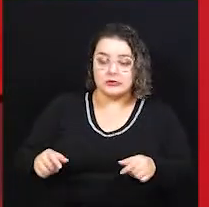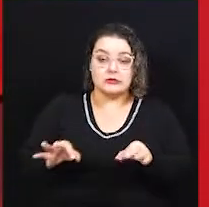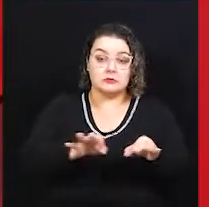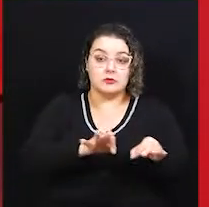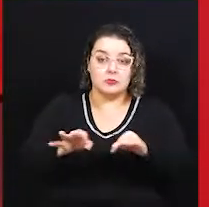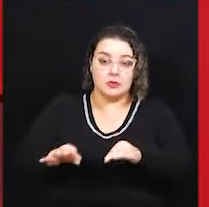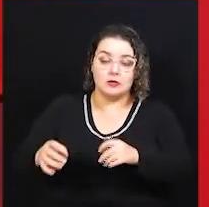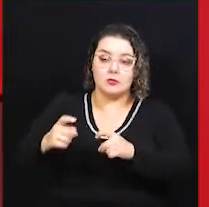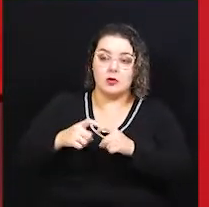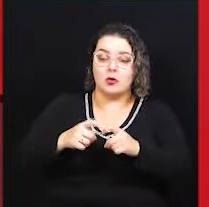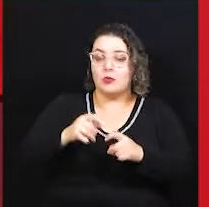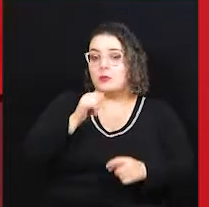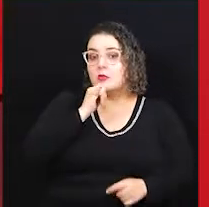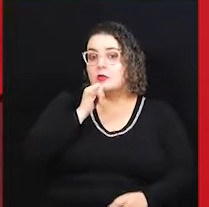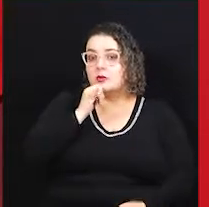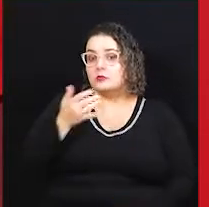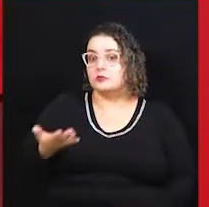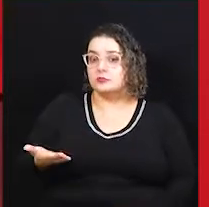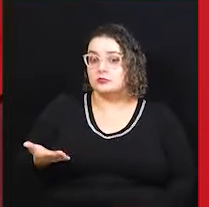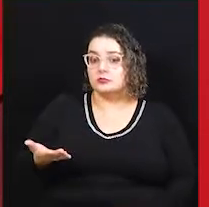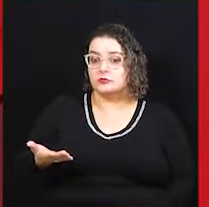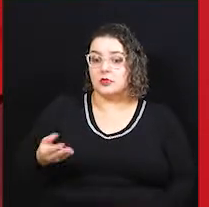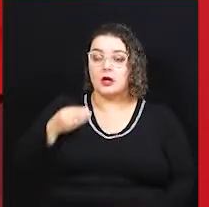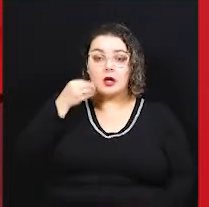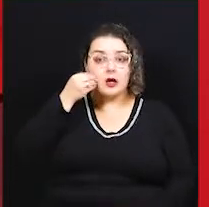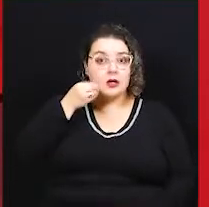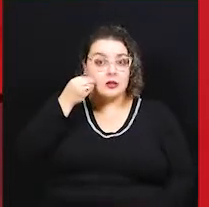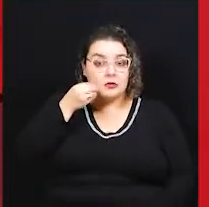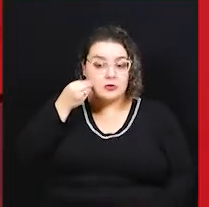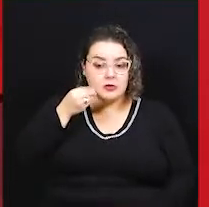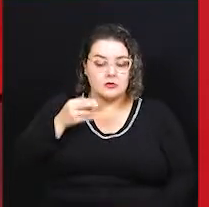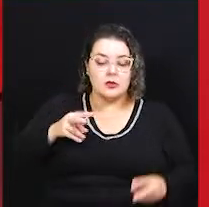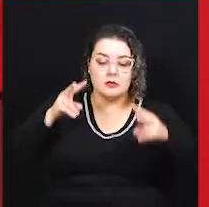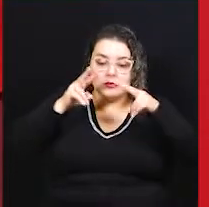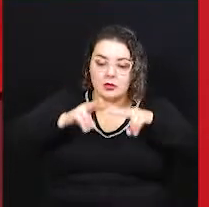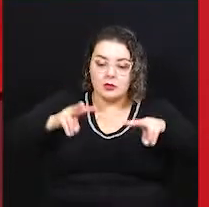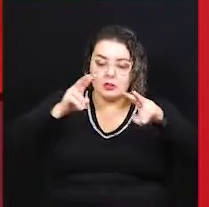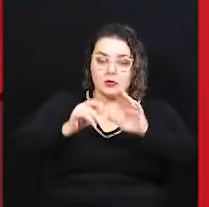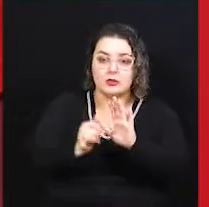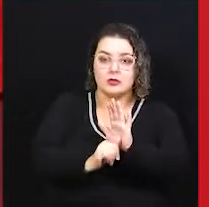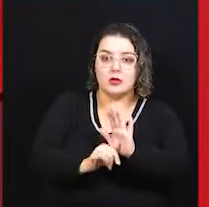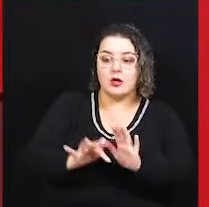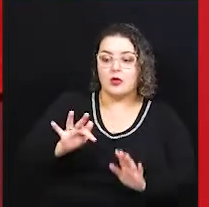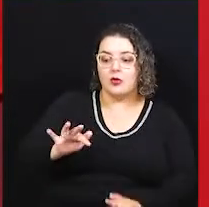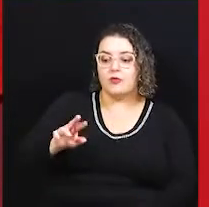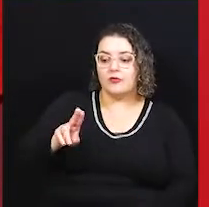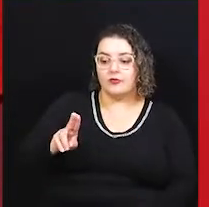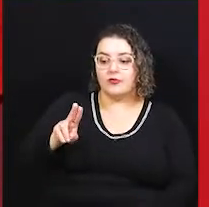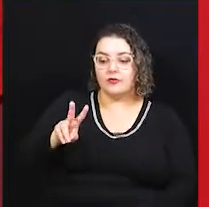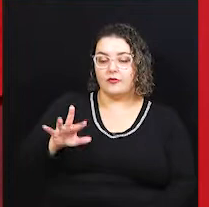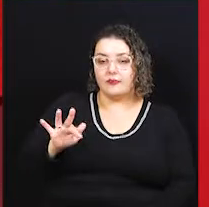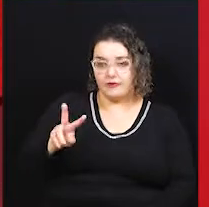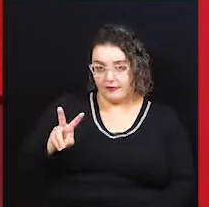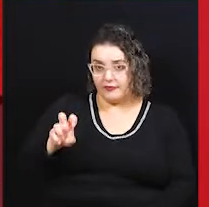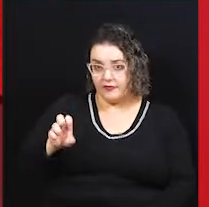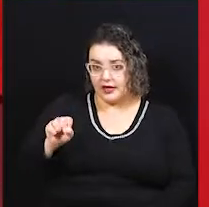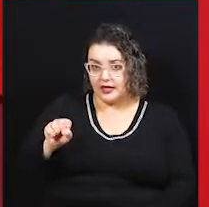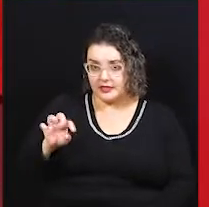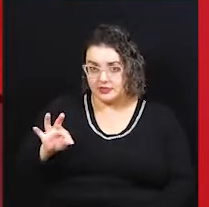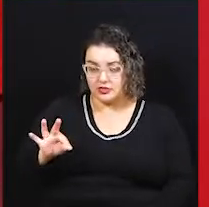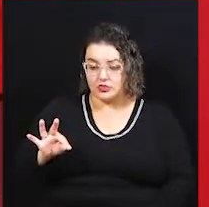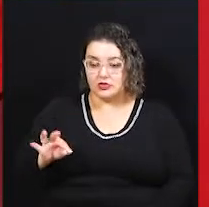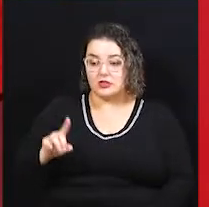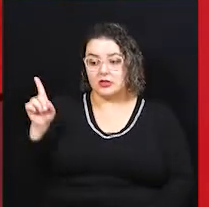que ter, por exemplo, a experiência de olhar para o edital da FUVEST e perceber que quem quer medicina na